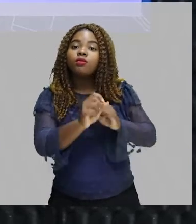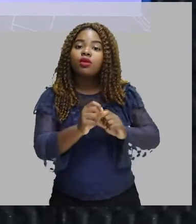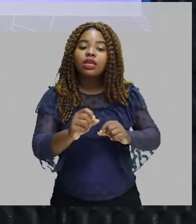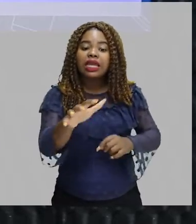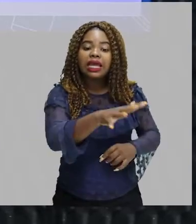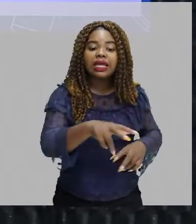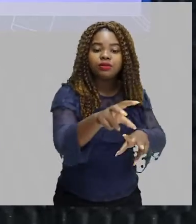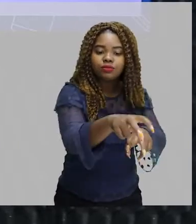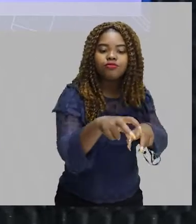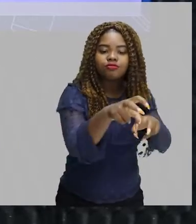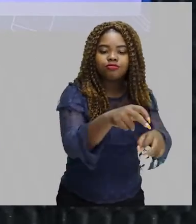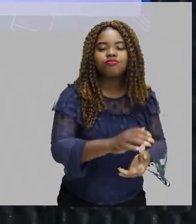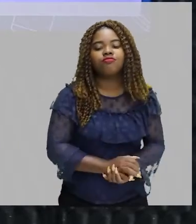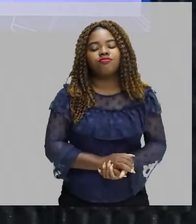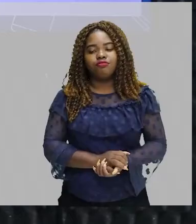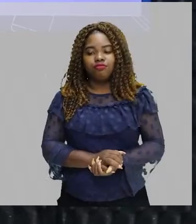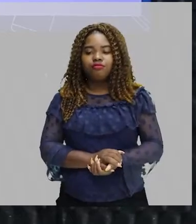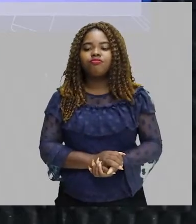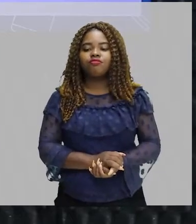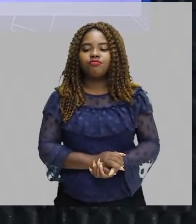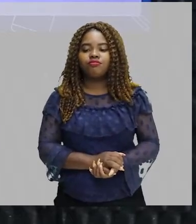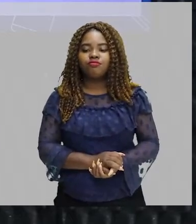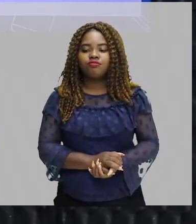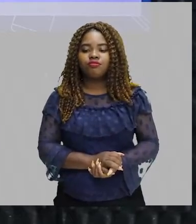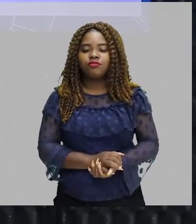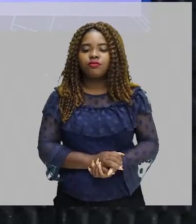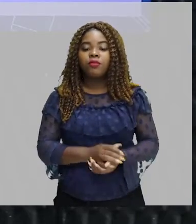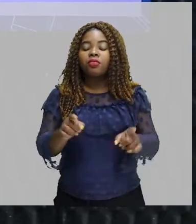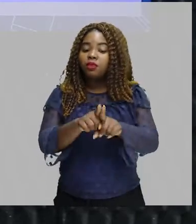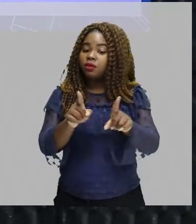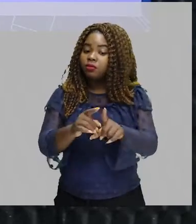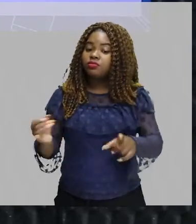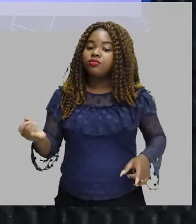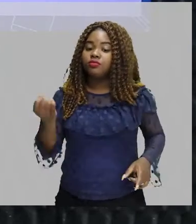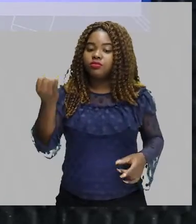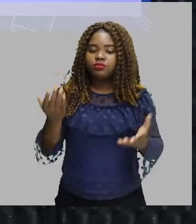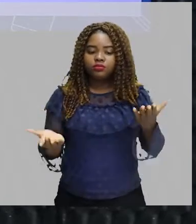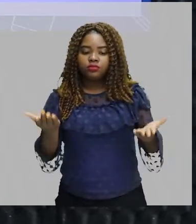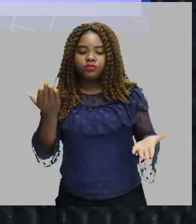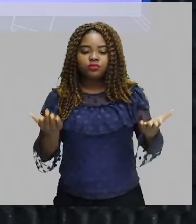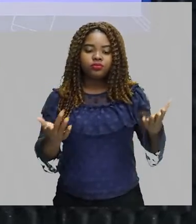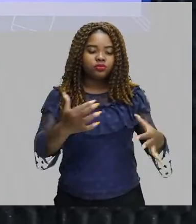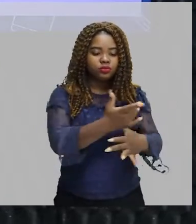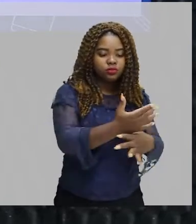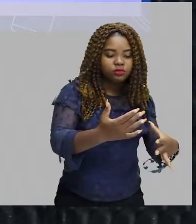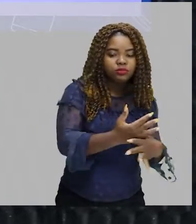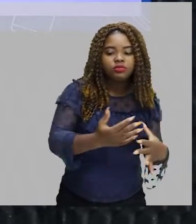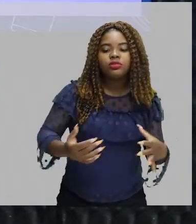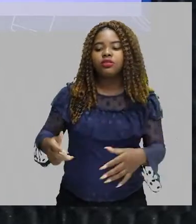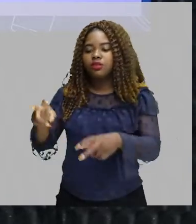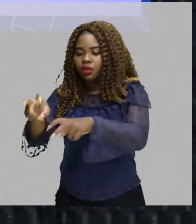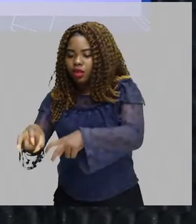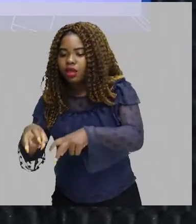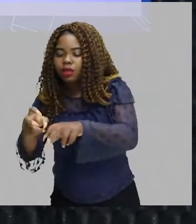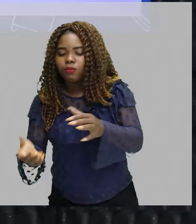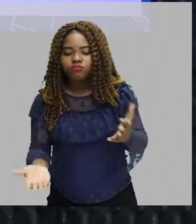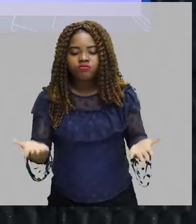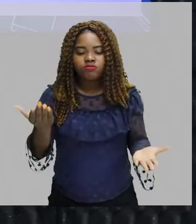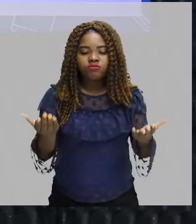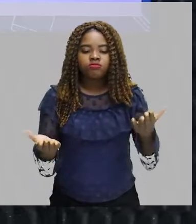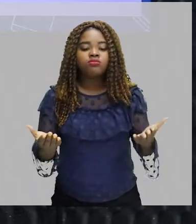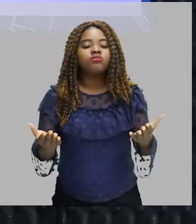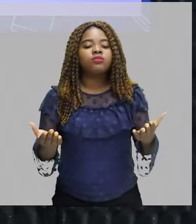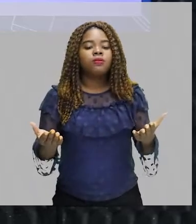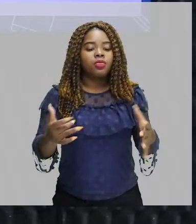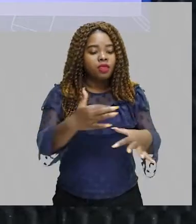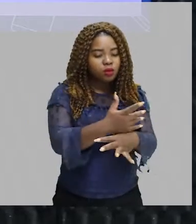habitantes, é considerado espaço rural. Uma outra questão importante, fazendo a comparação entre espaço urbano e espaço rural, é que enquanto no